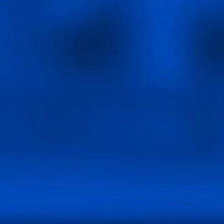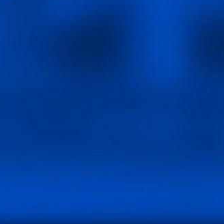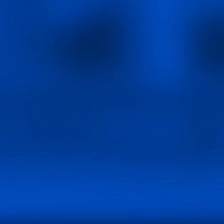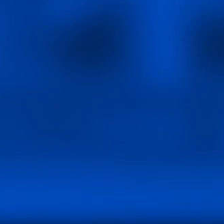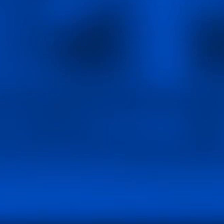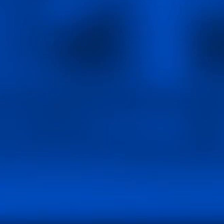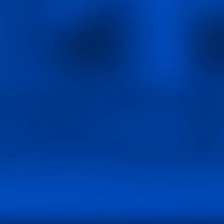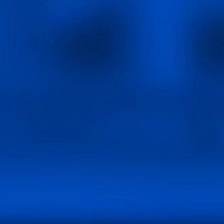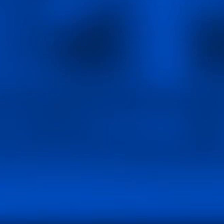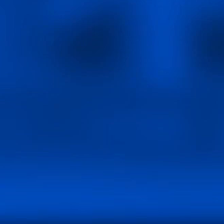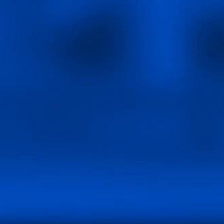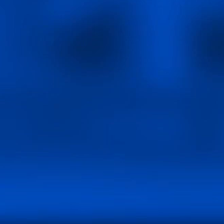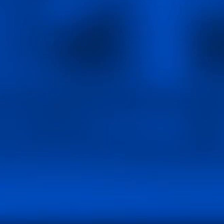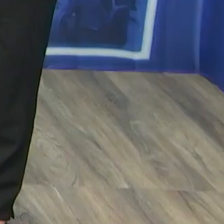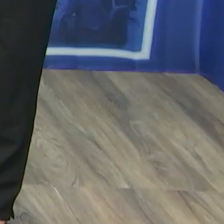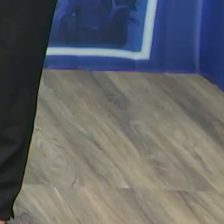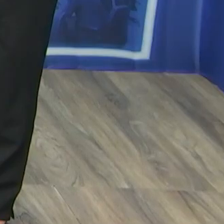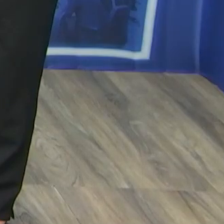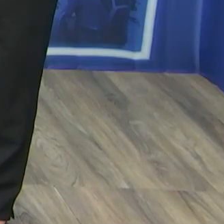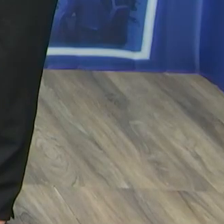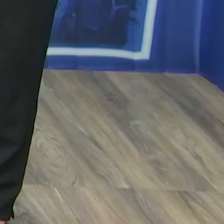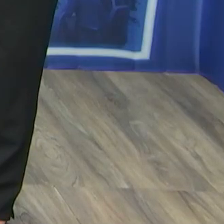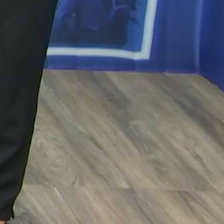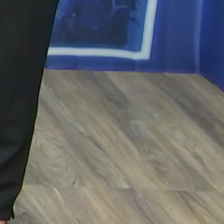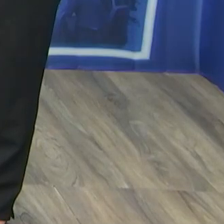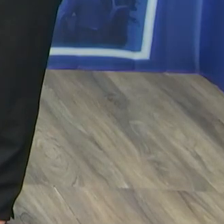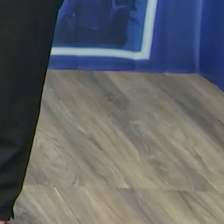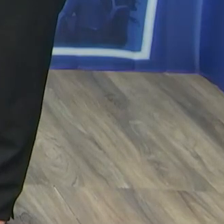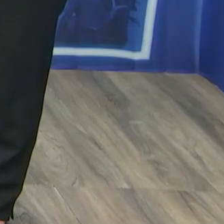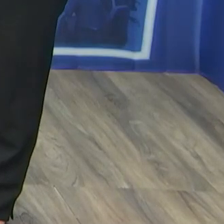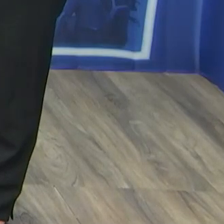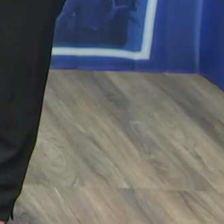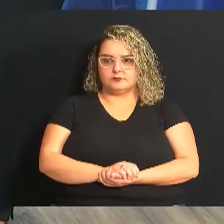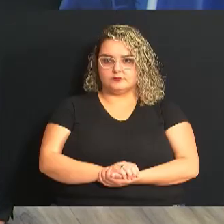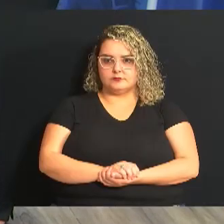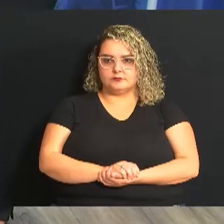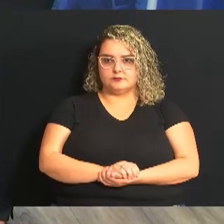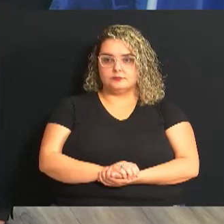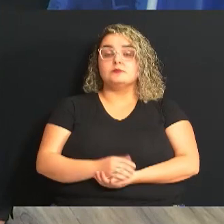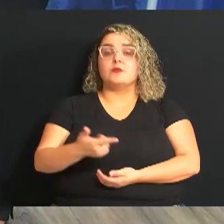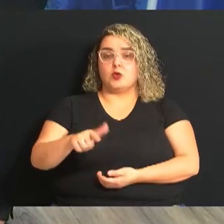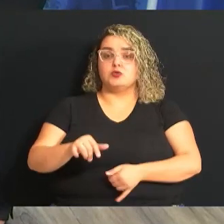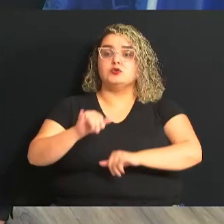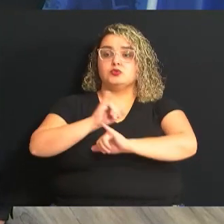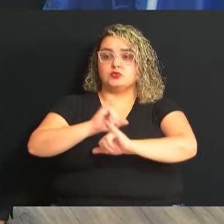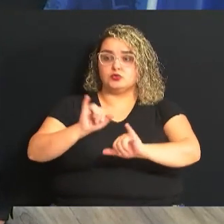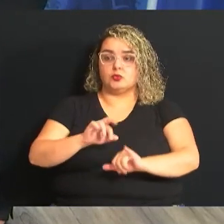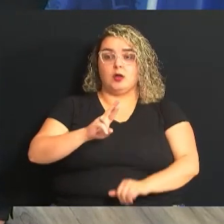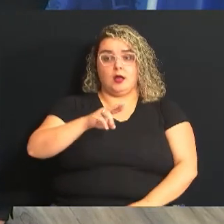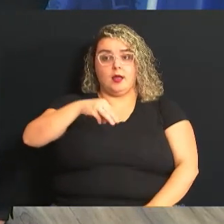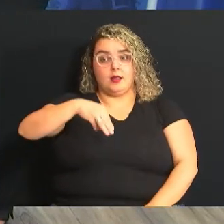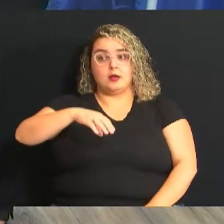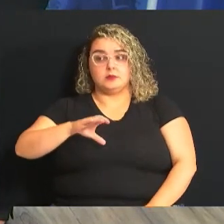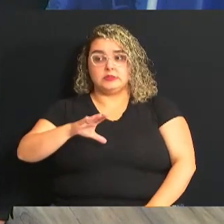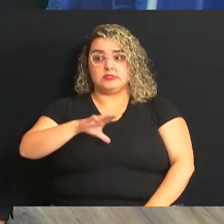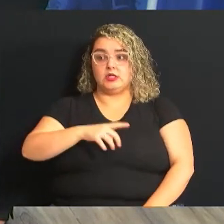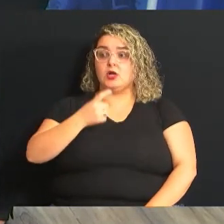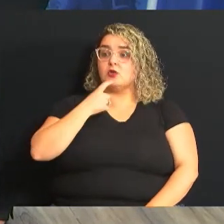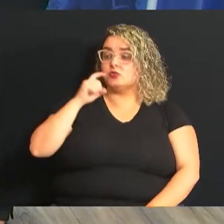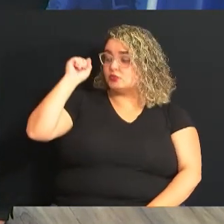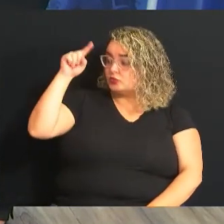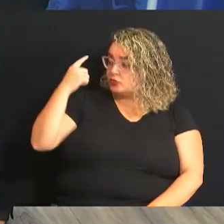de Ativação Econômica e Social. O prefeito Dário, desde o início do seu mandato, ele ficou muito incomodado porque a